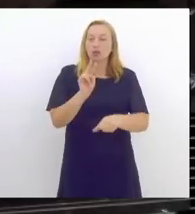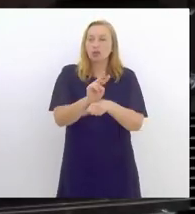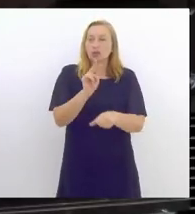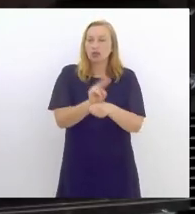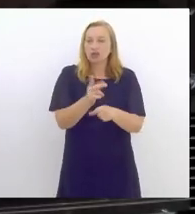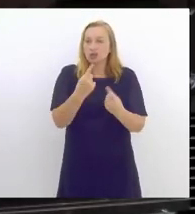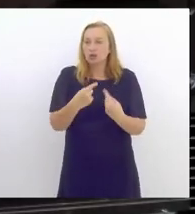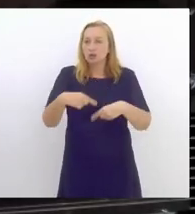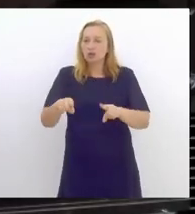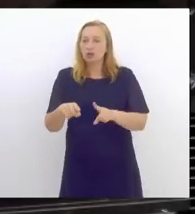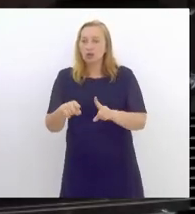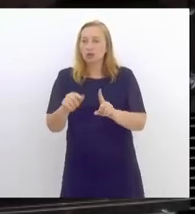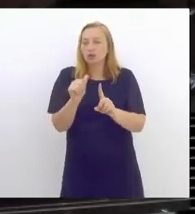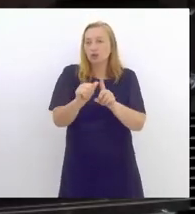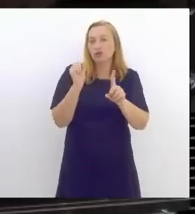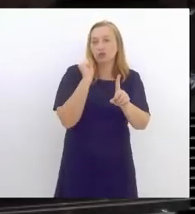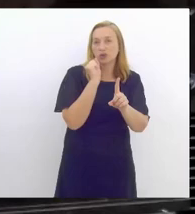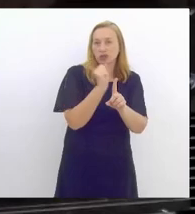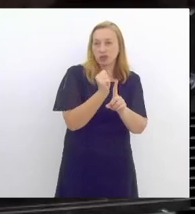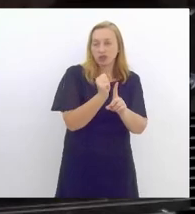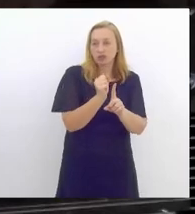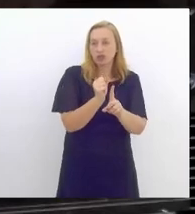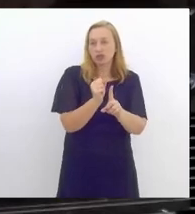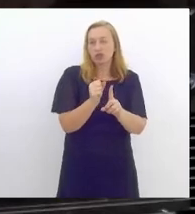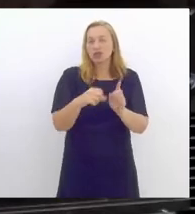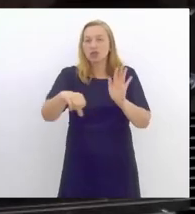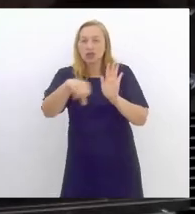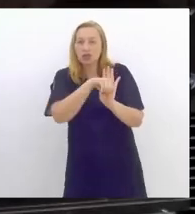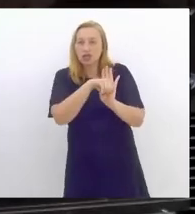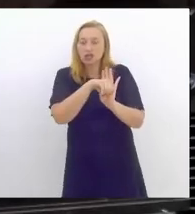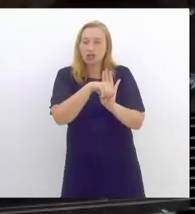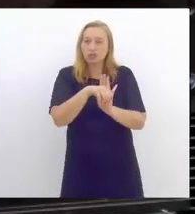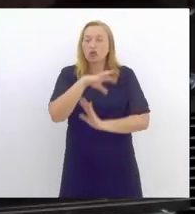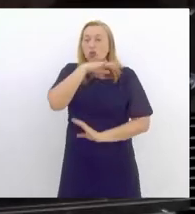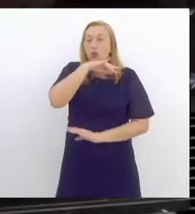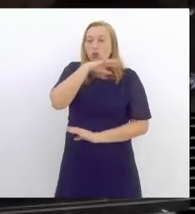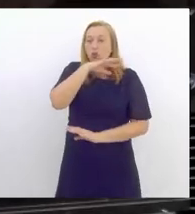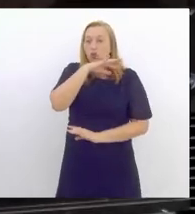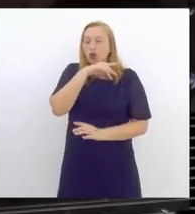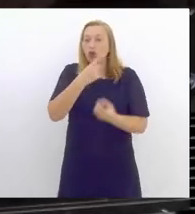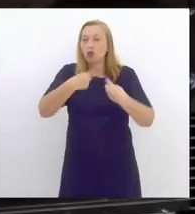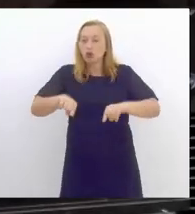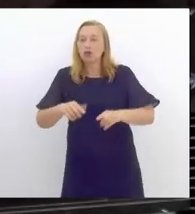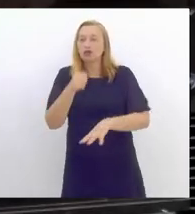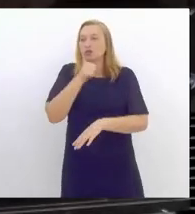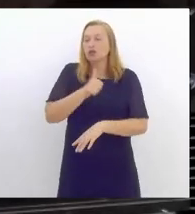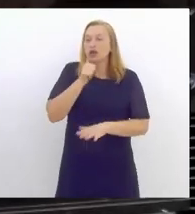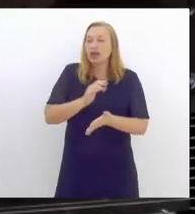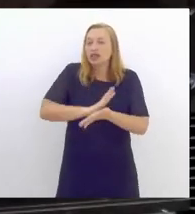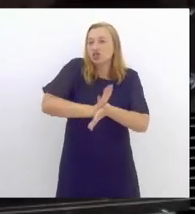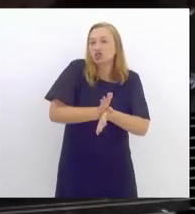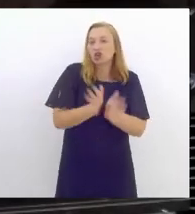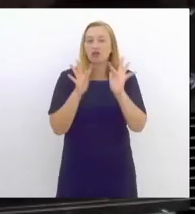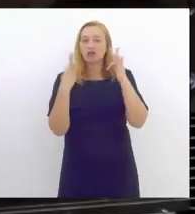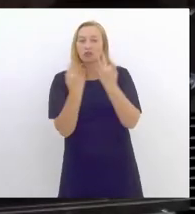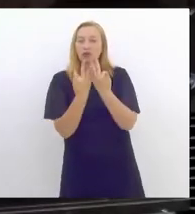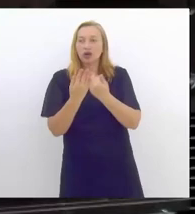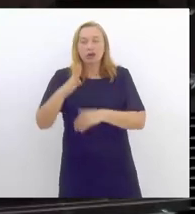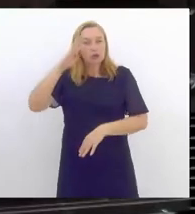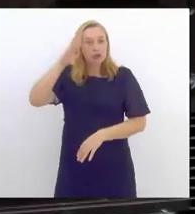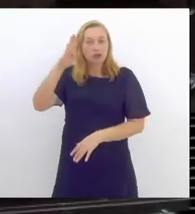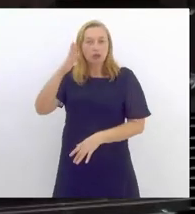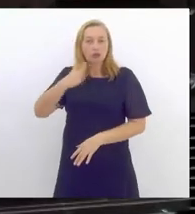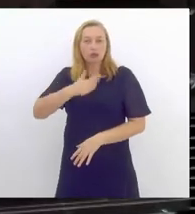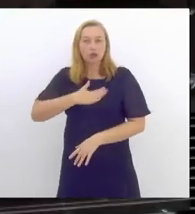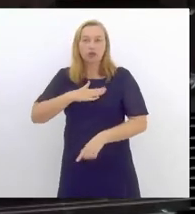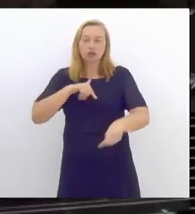ao feminicídio, esse crime bárbaro que atinge mulheres e destrói famílias, é uma prioridade